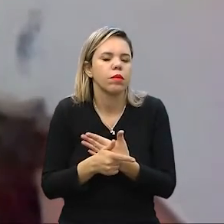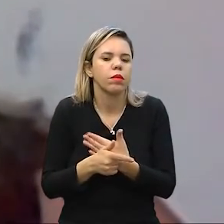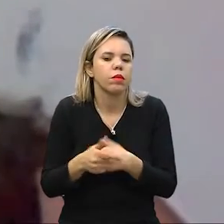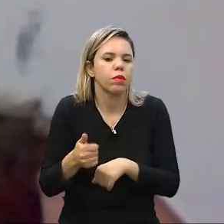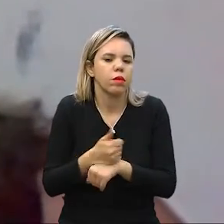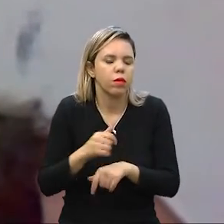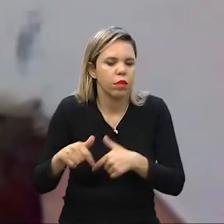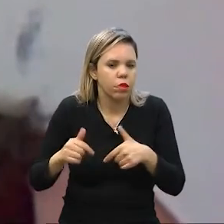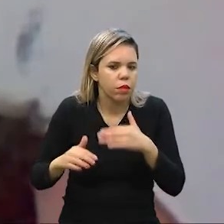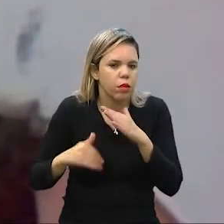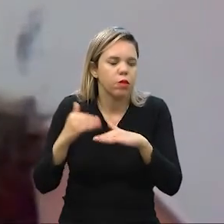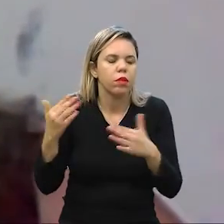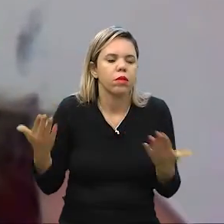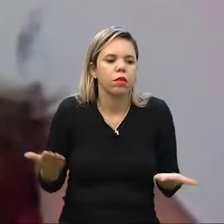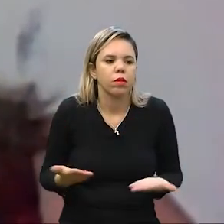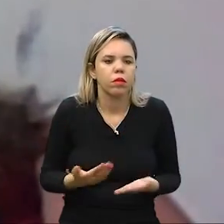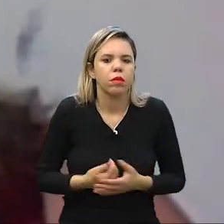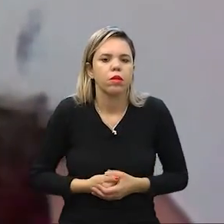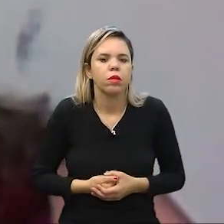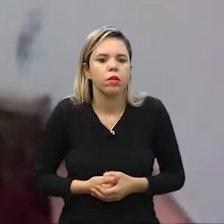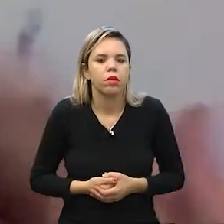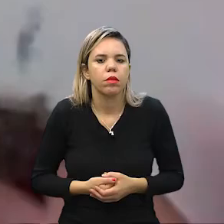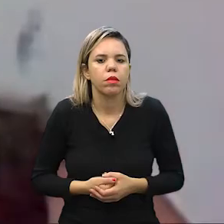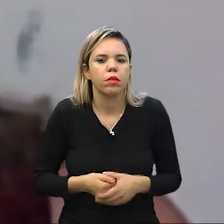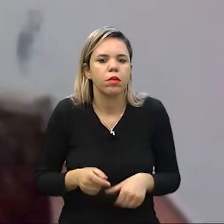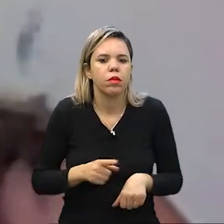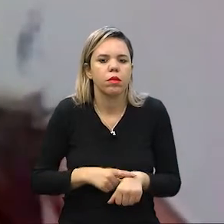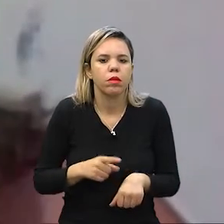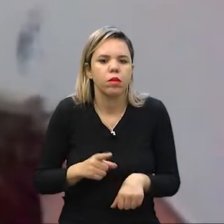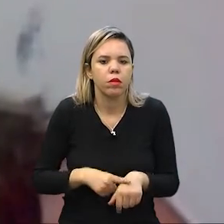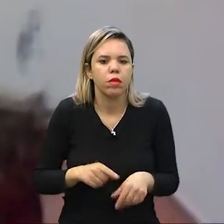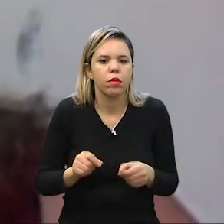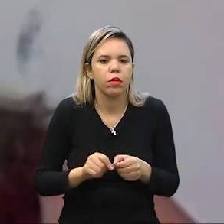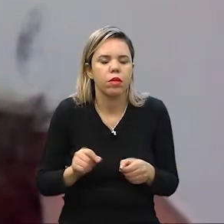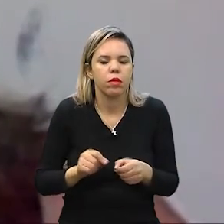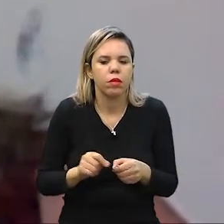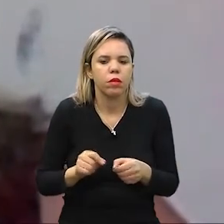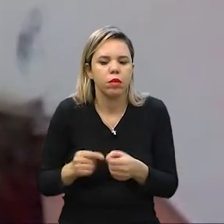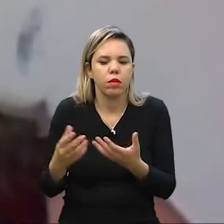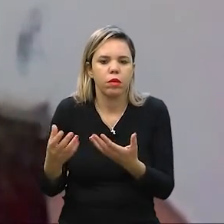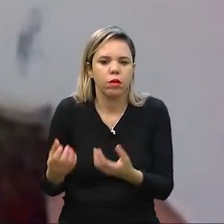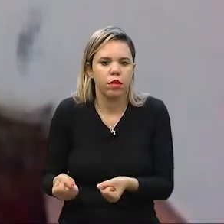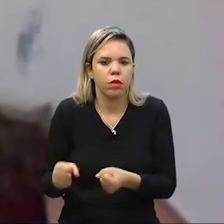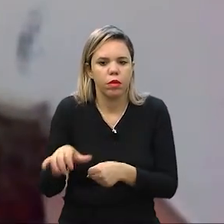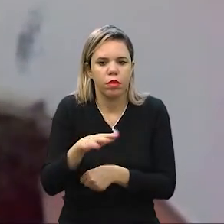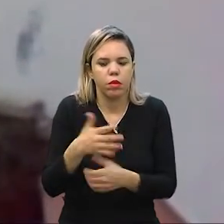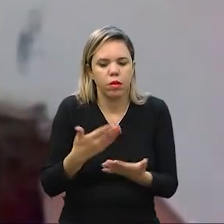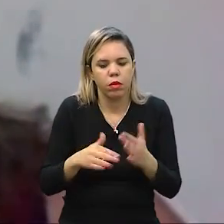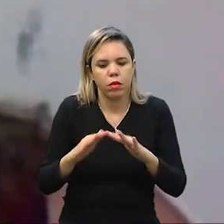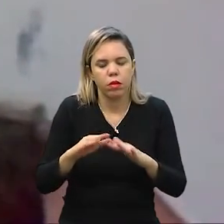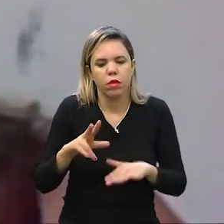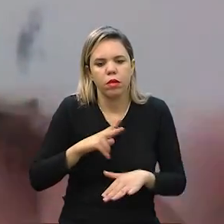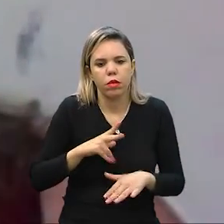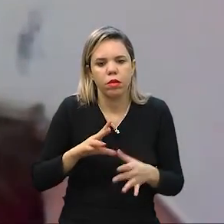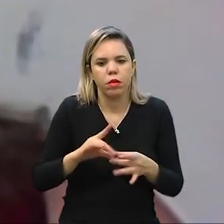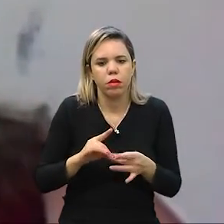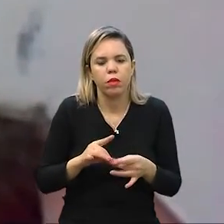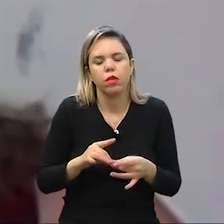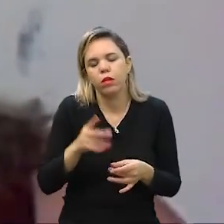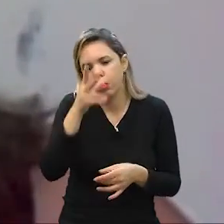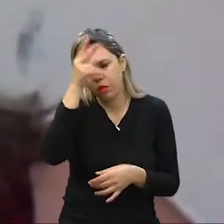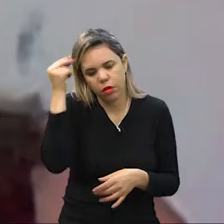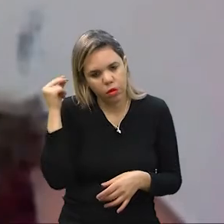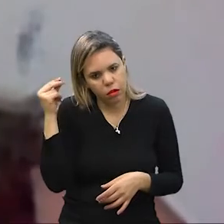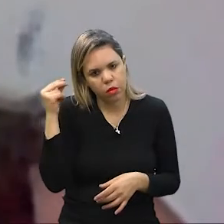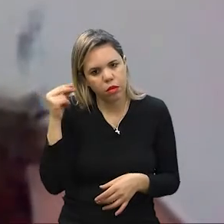áreas desempenhavam. E agora, a partir do momento que se faz a concessão de áreas públicas, a população tem que